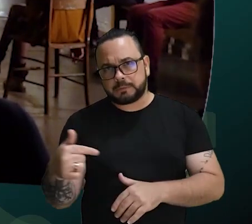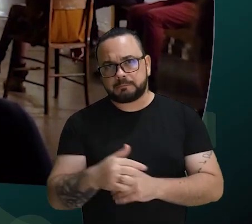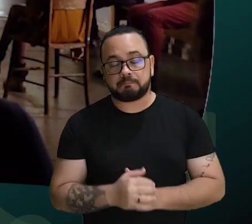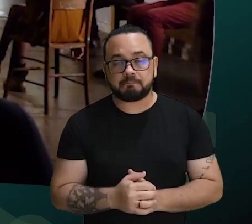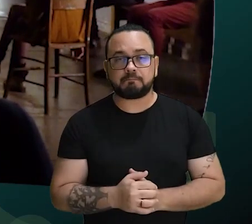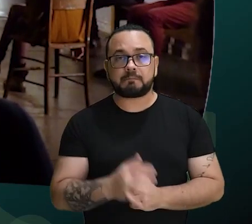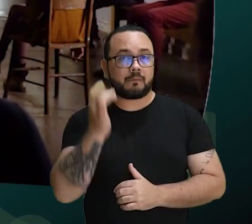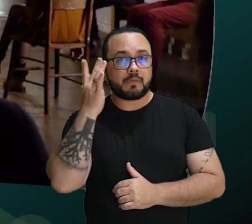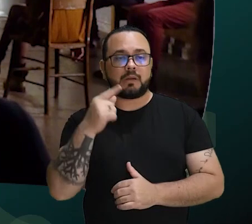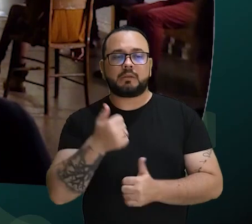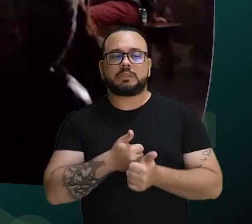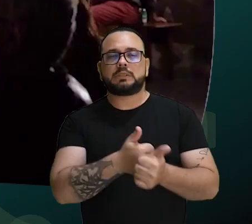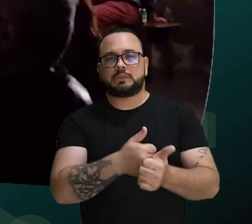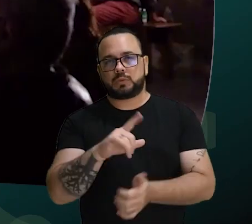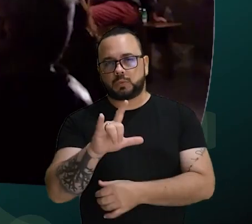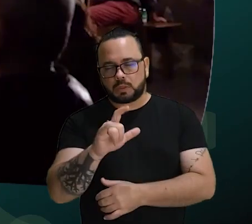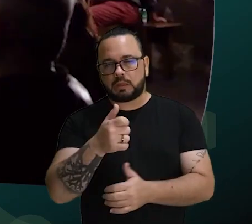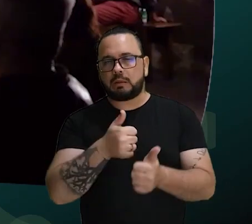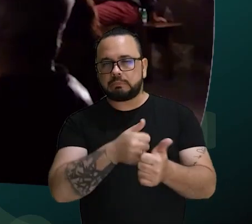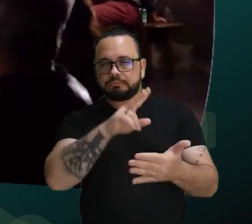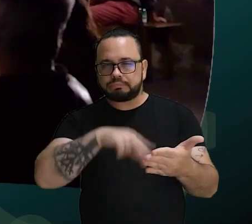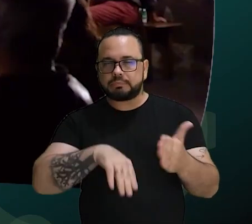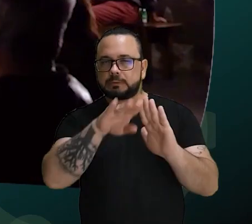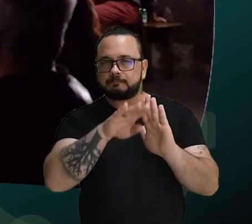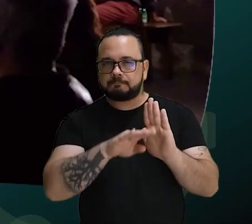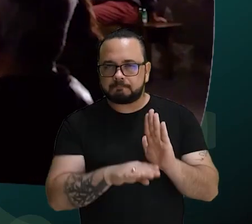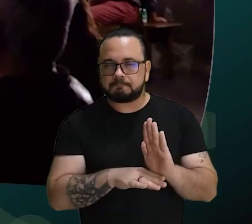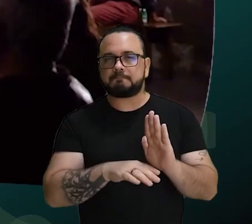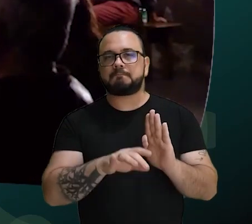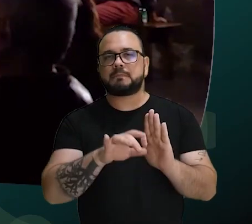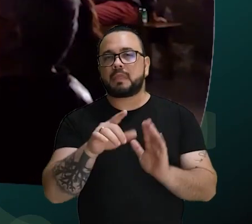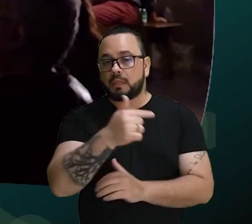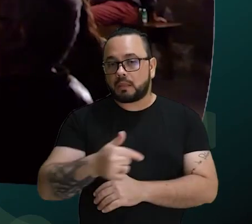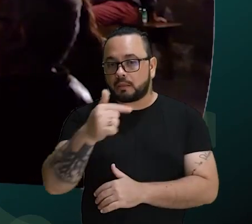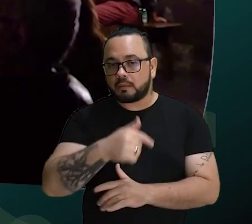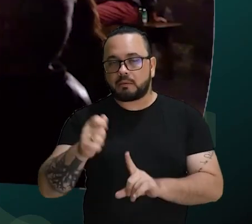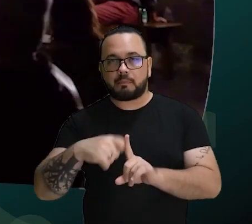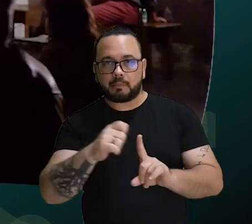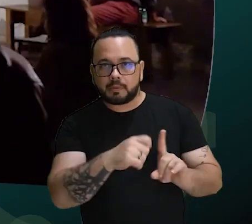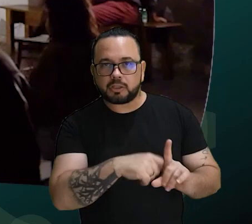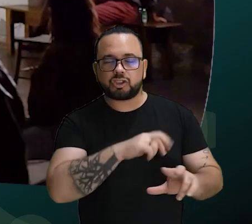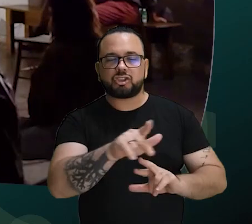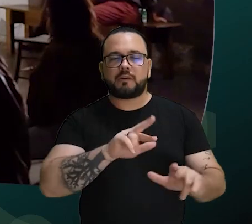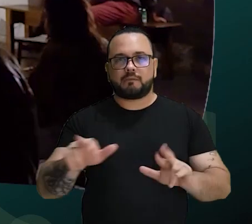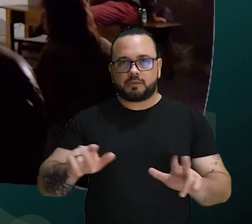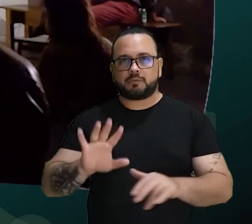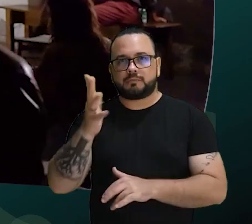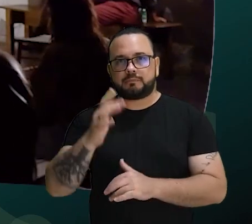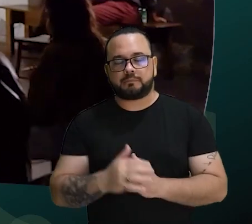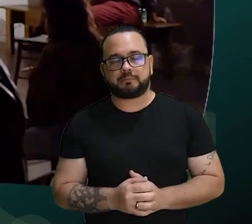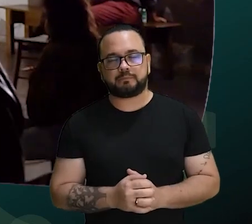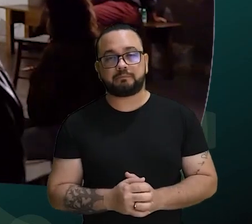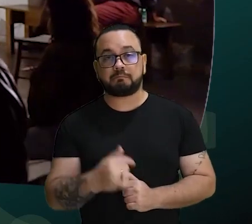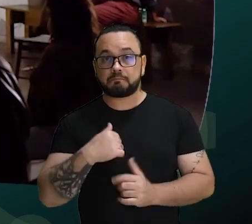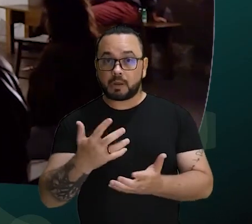o jeito mais fácil é mesmo seguir a gente pelo Instagram e ir acompanhando a programação, que cada semana e cada mês tem alguma coisa diferente acontecendo.